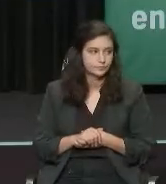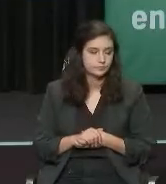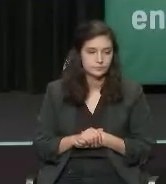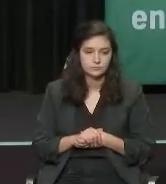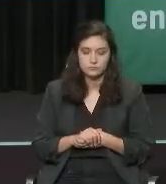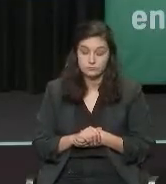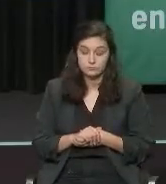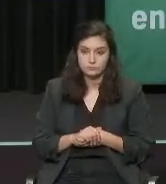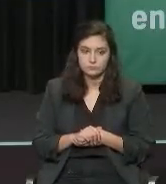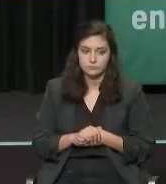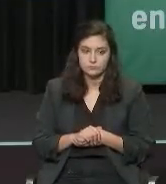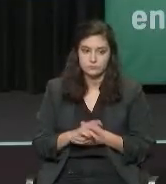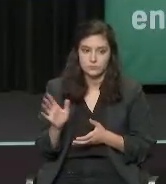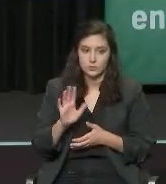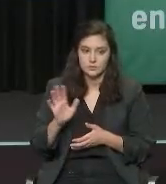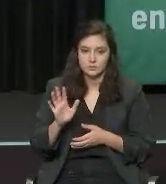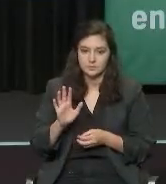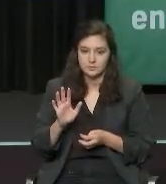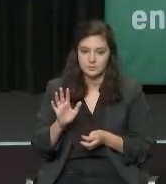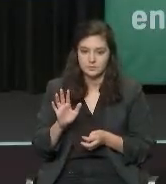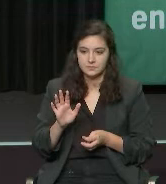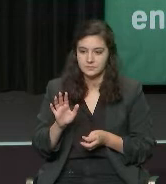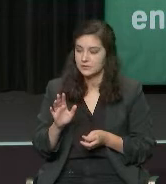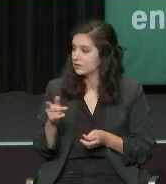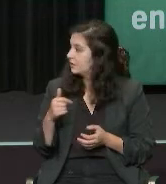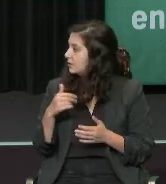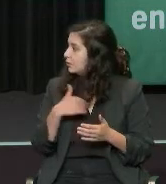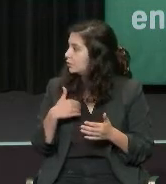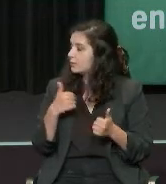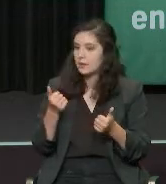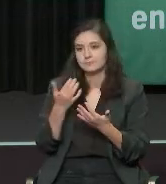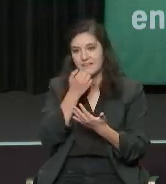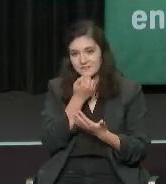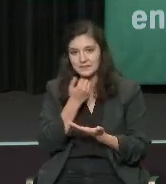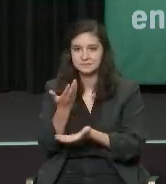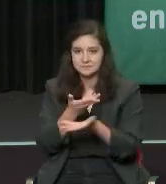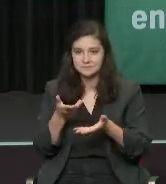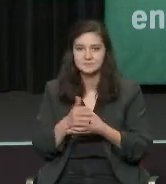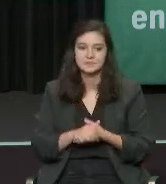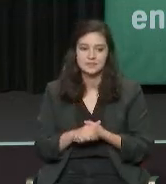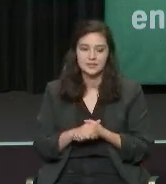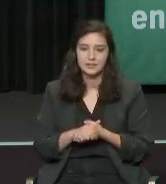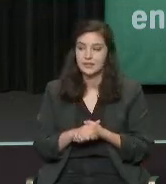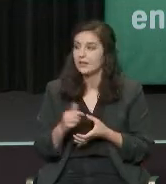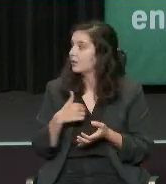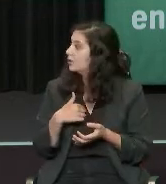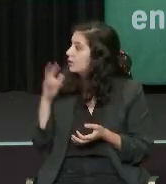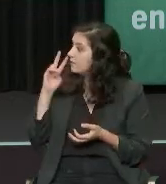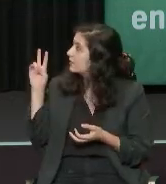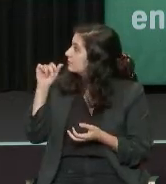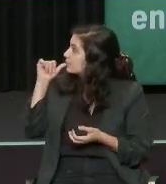aí? Olá. Olá, Joana. Consegues ouvir? Olá, tudo bem? É um prazer. Tá. Nós ainda não te estamos a